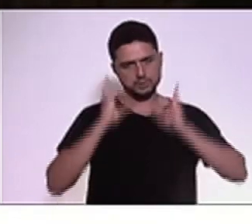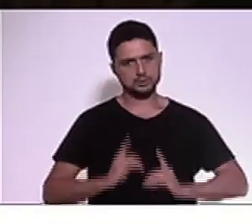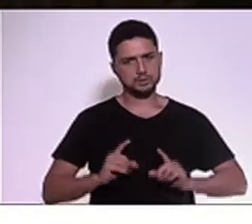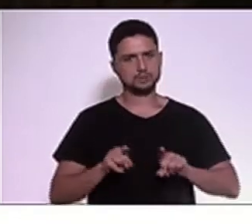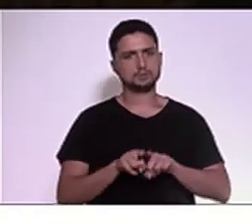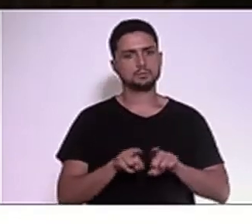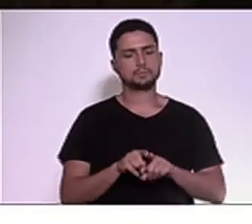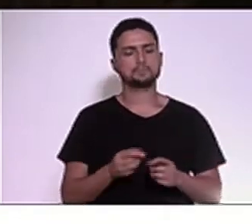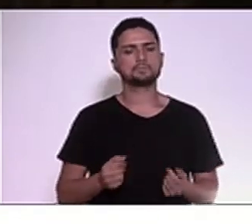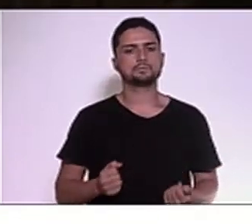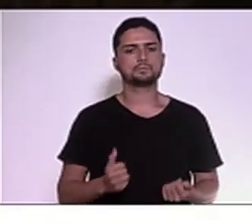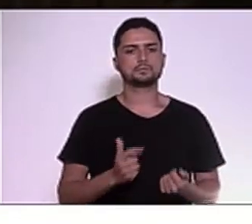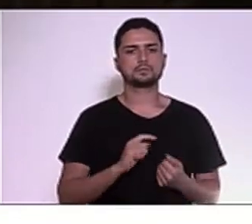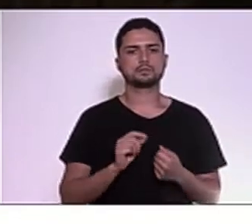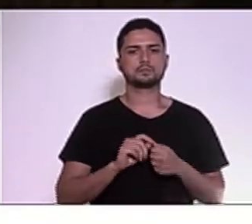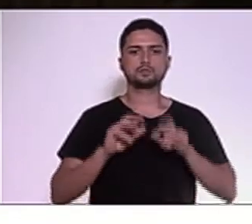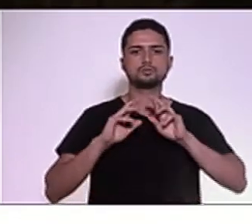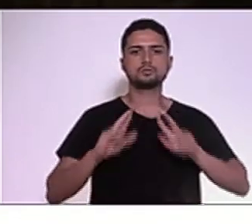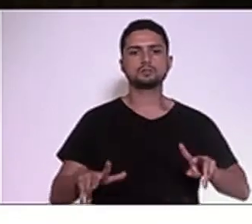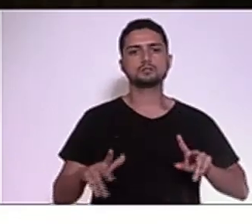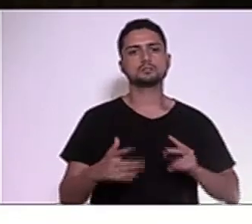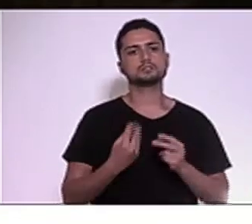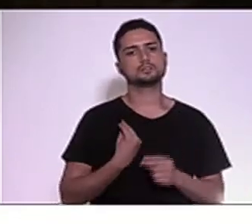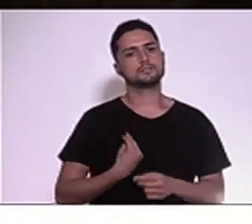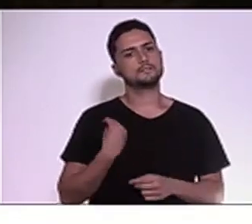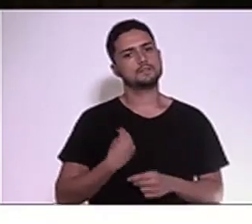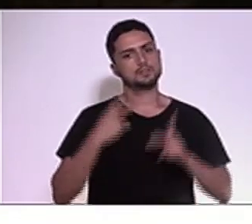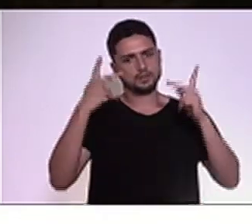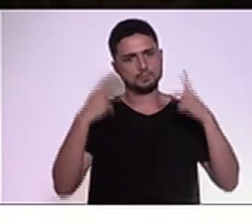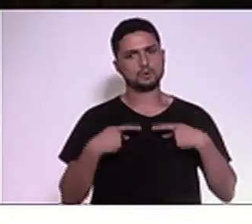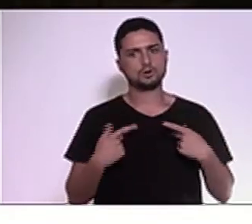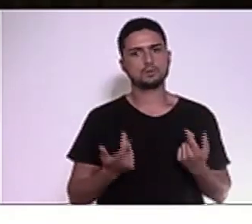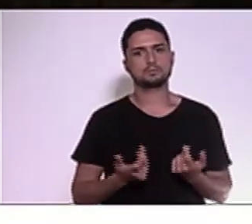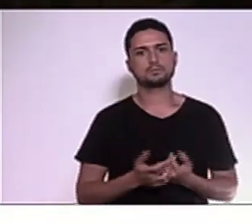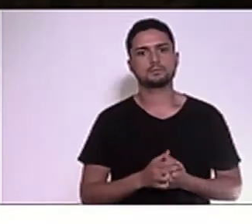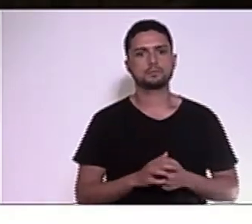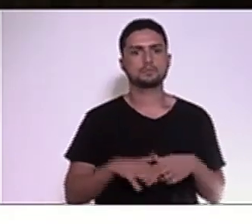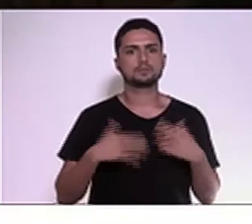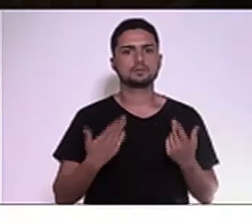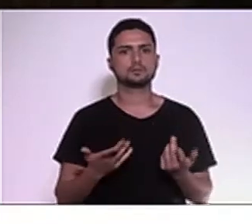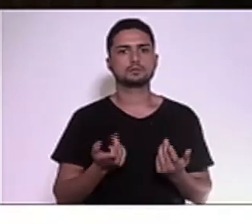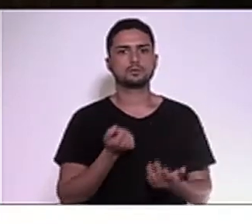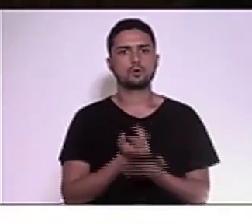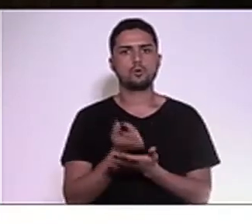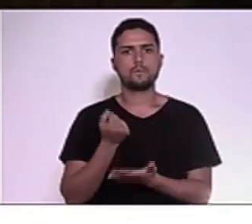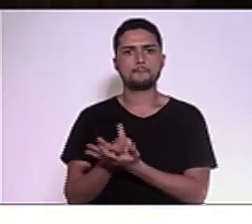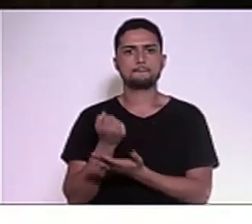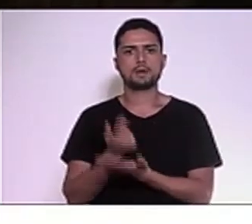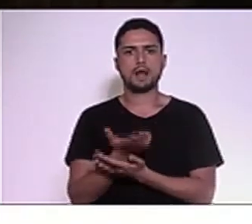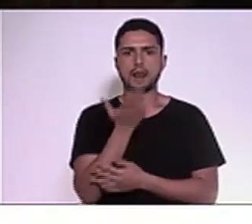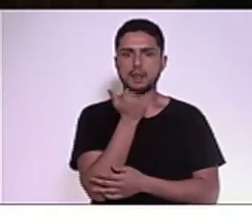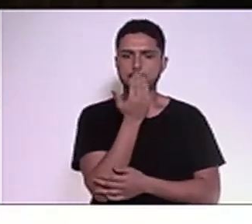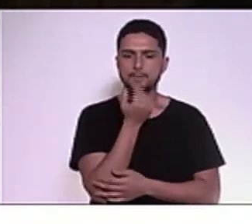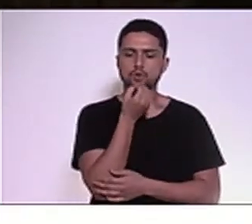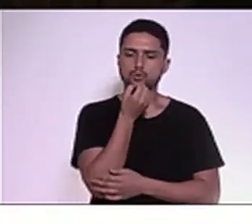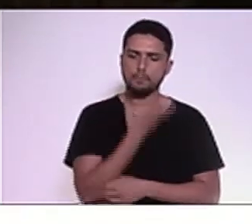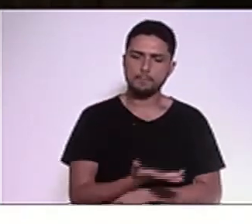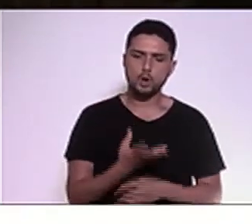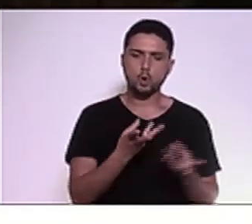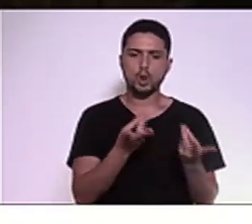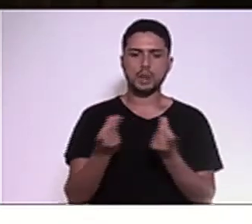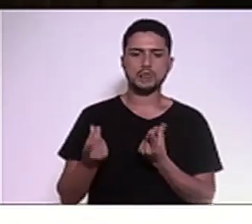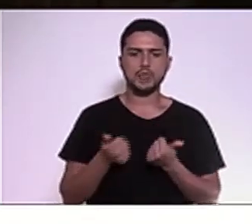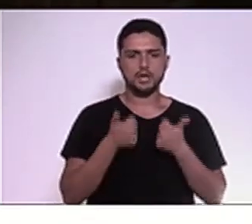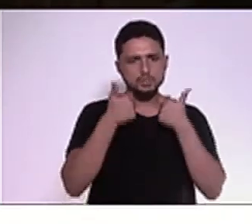aquilo que faz diferença para a manutenção da sua própria vida. Ou seja, consumir alimentos de boa